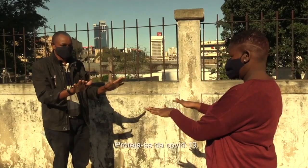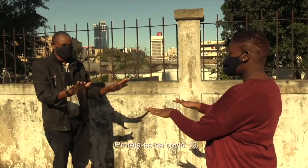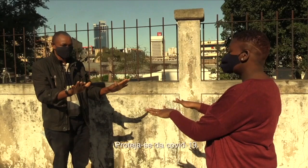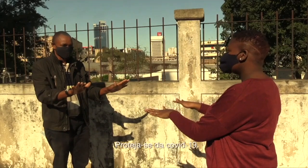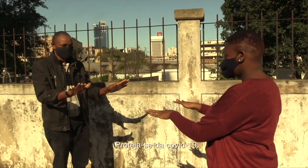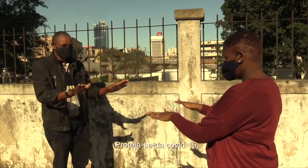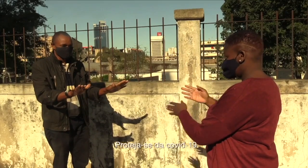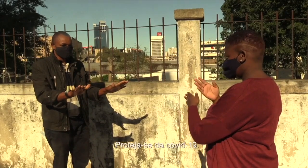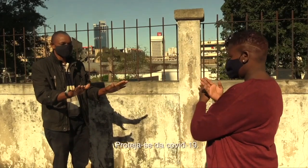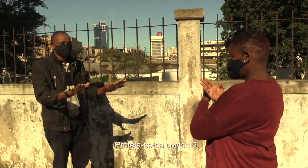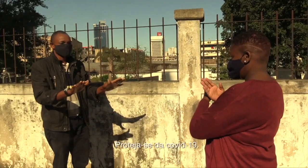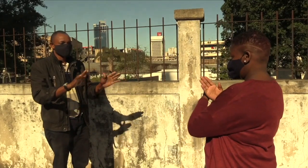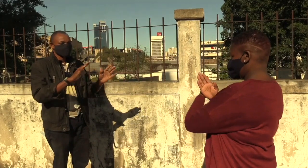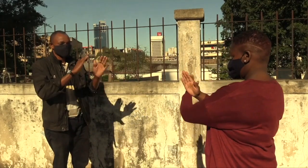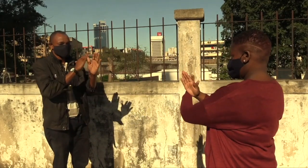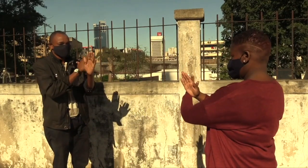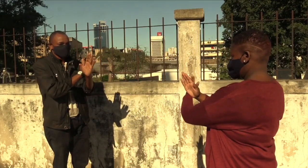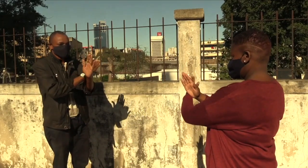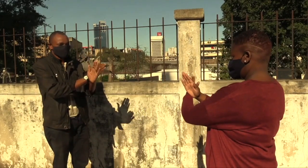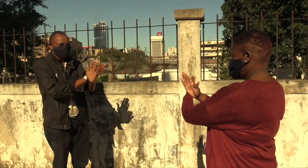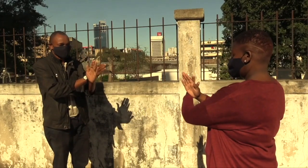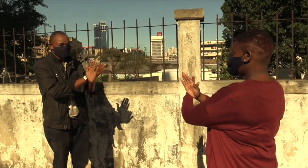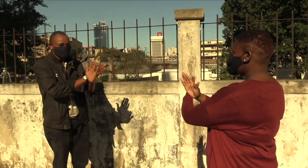Proteja-se da Covid-19.